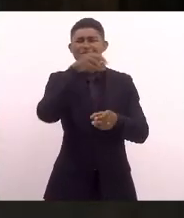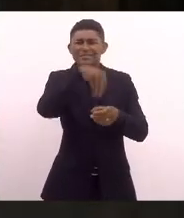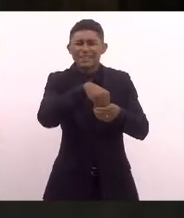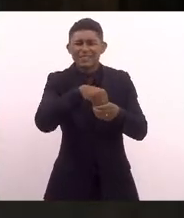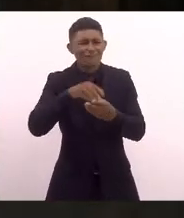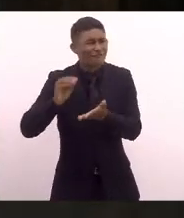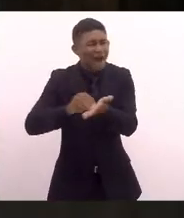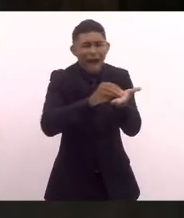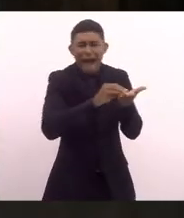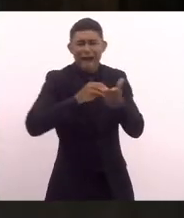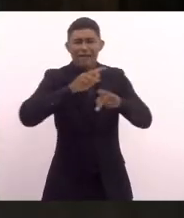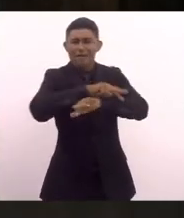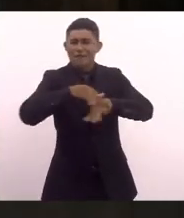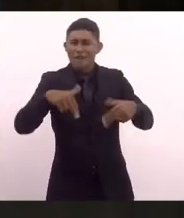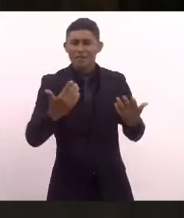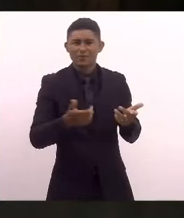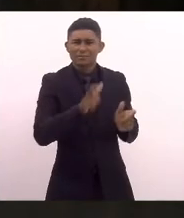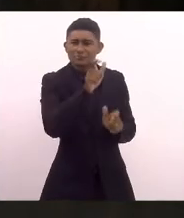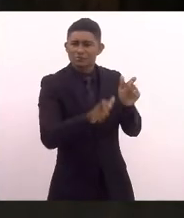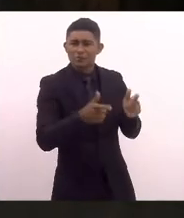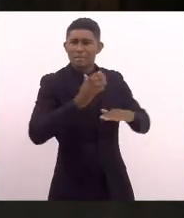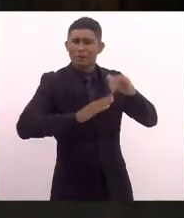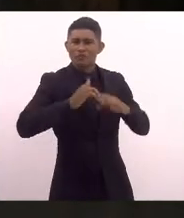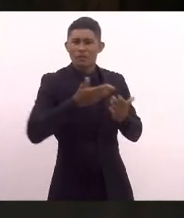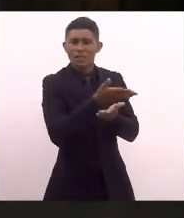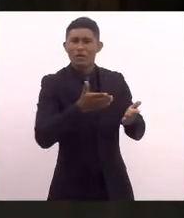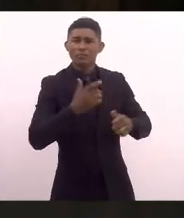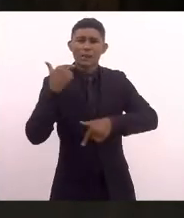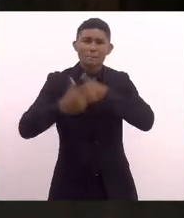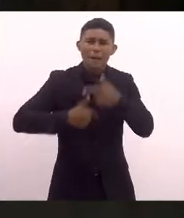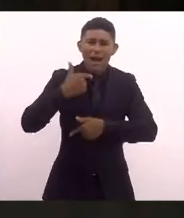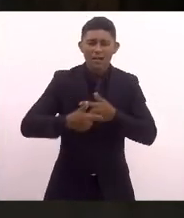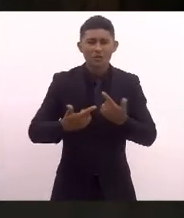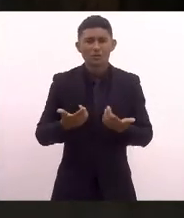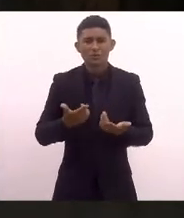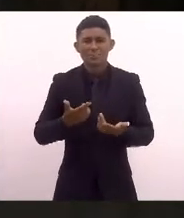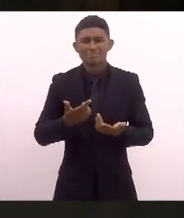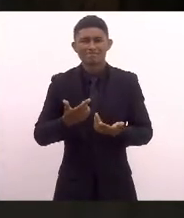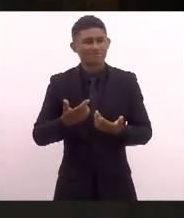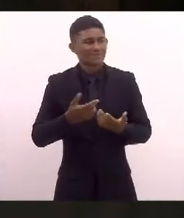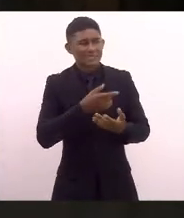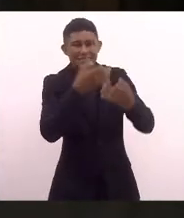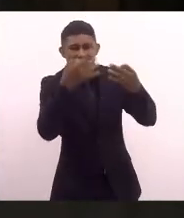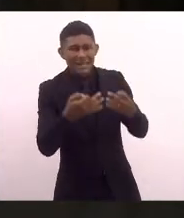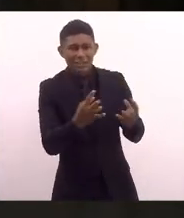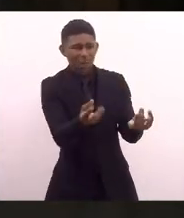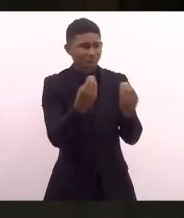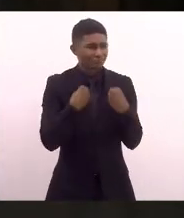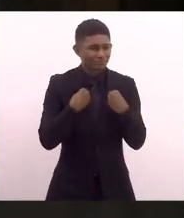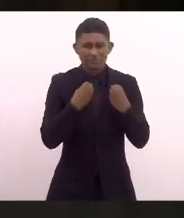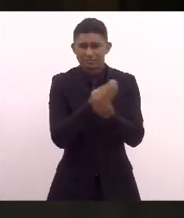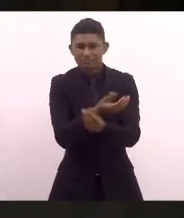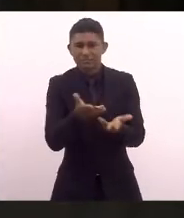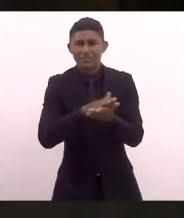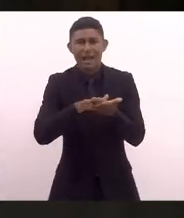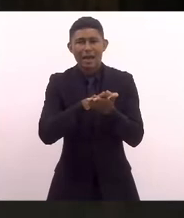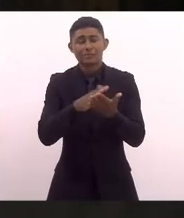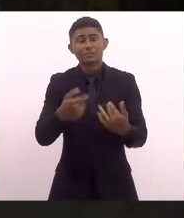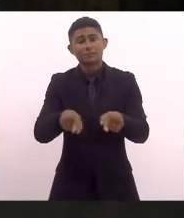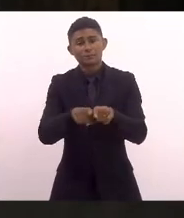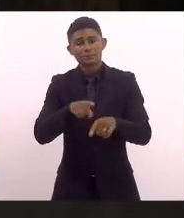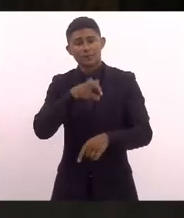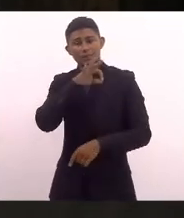os profissionais trabalhando em péssimas condições, um piso salarial que as